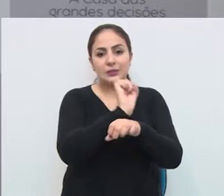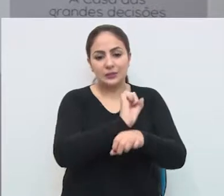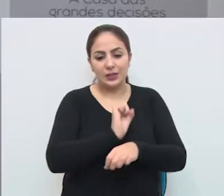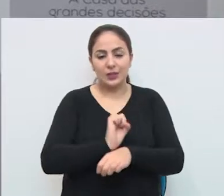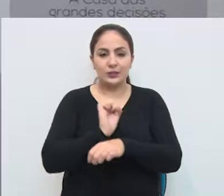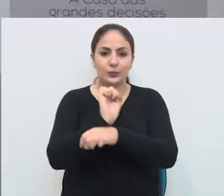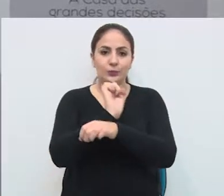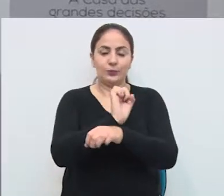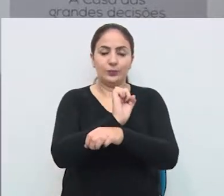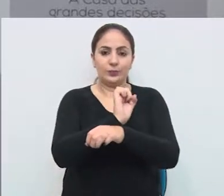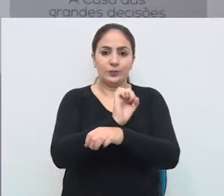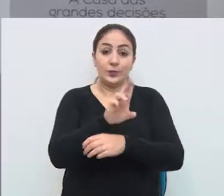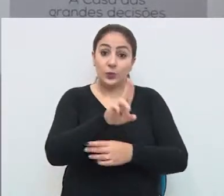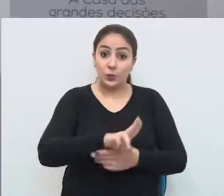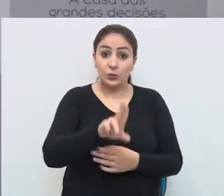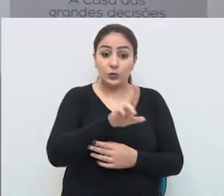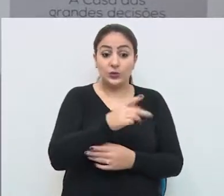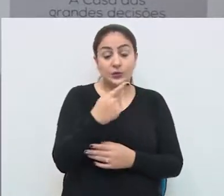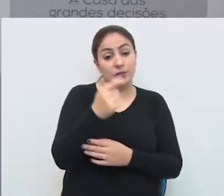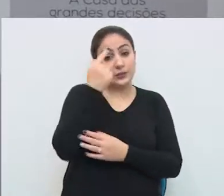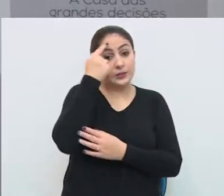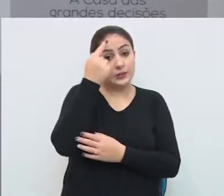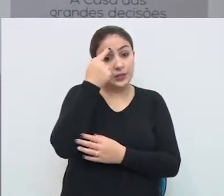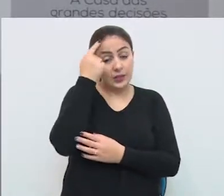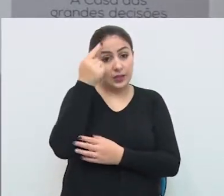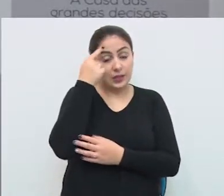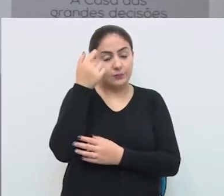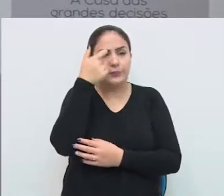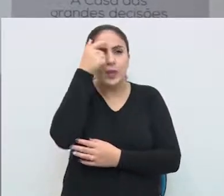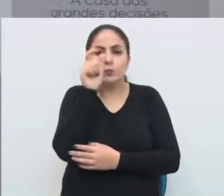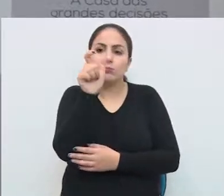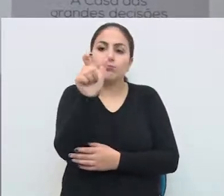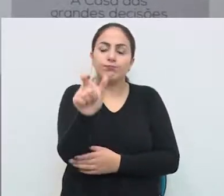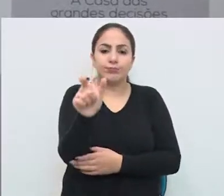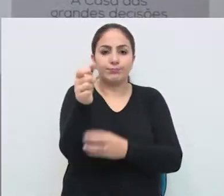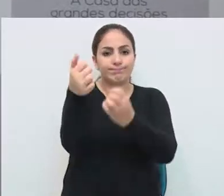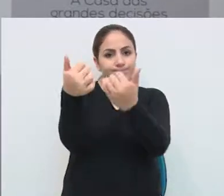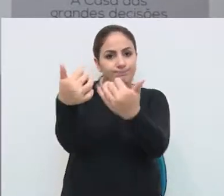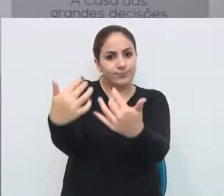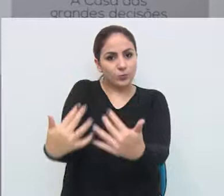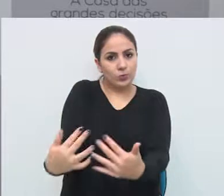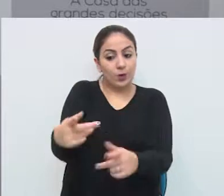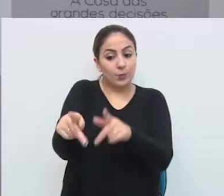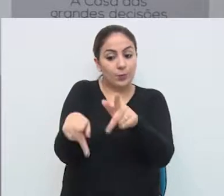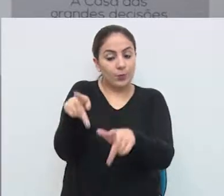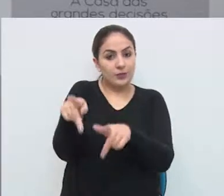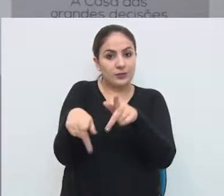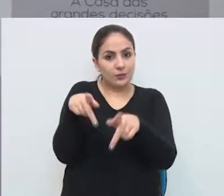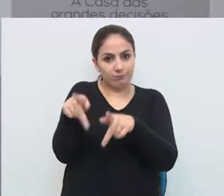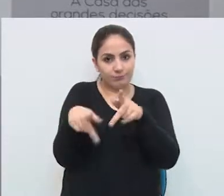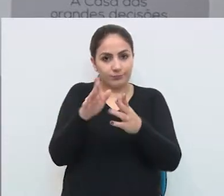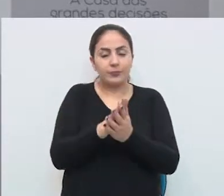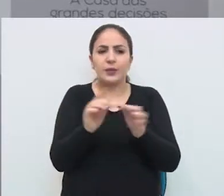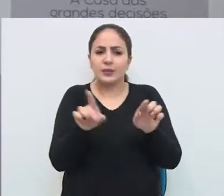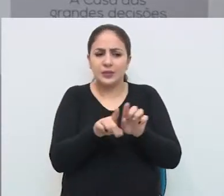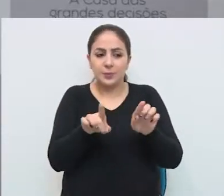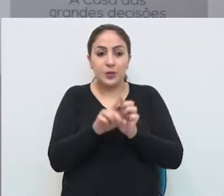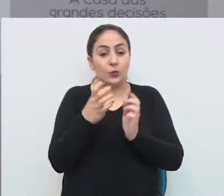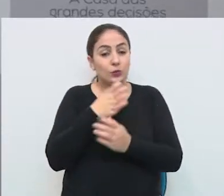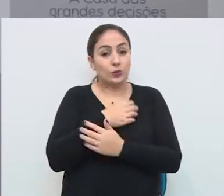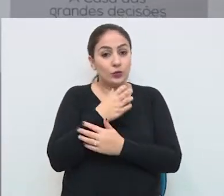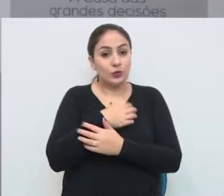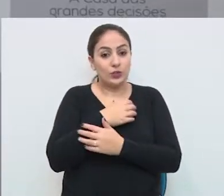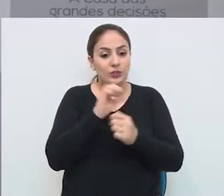12 estados, estão adotando essa ideia de conscientização, né, por parte da população e também